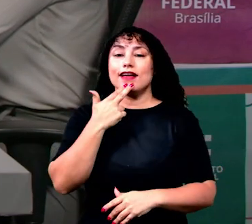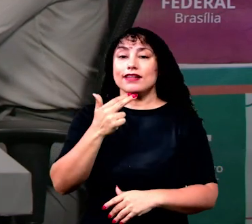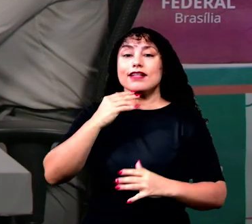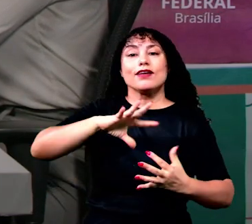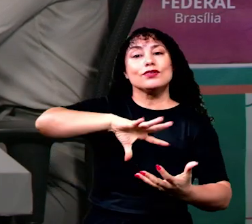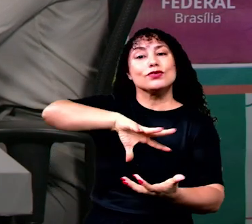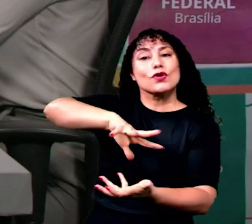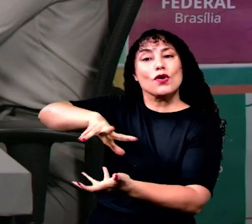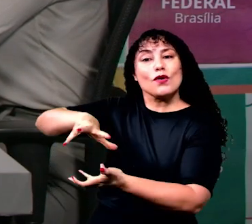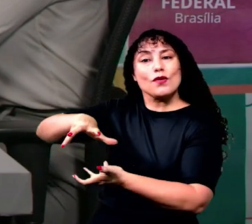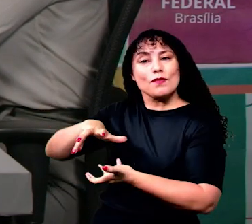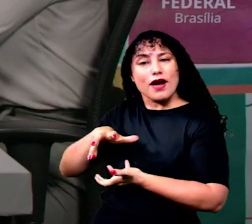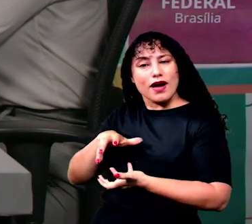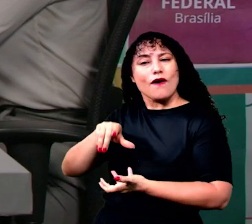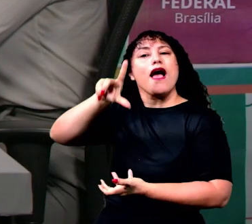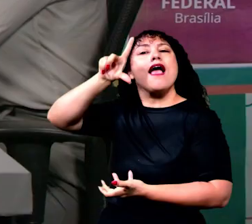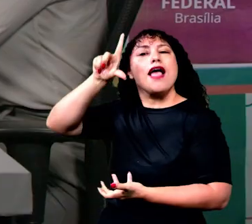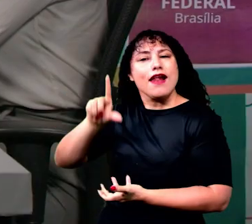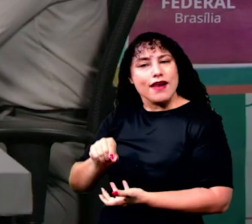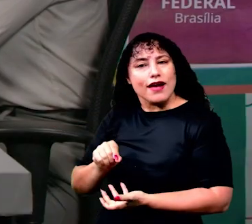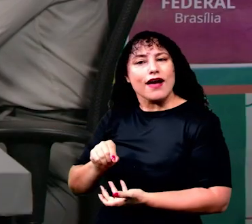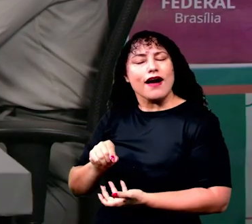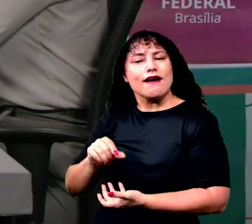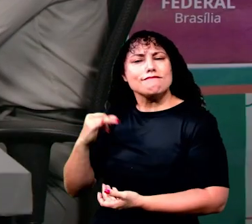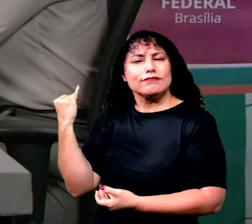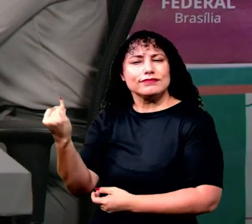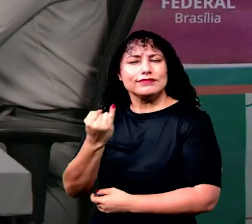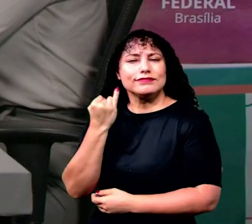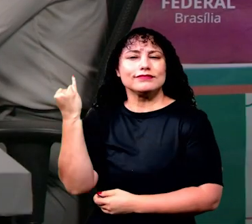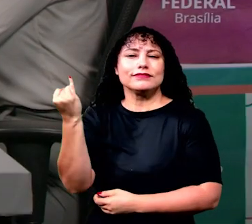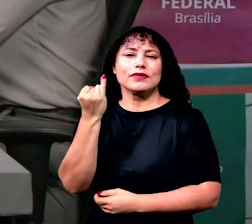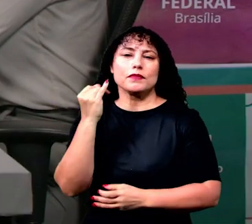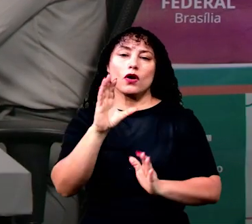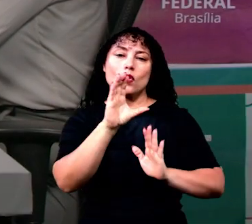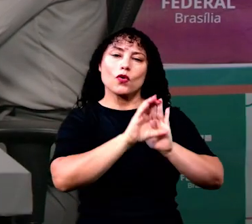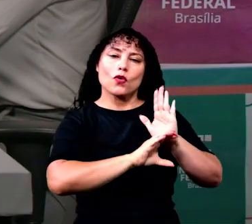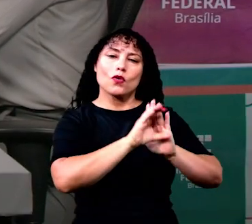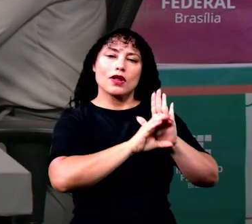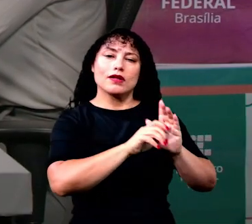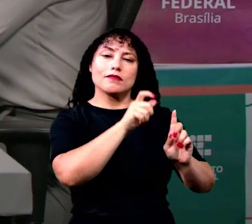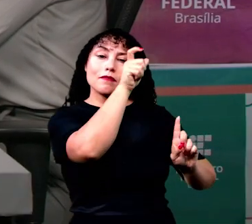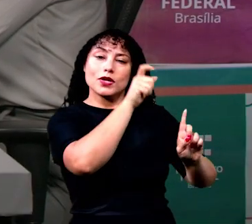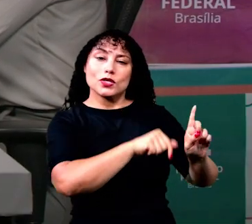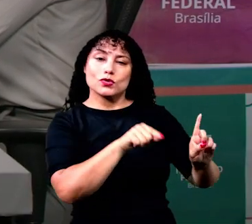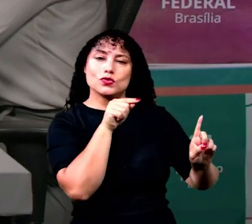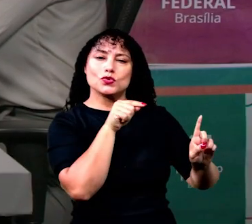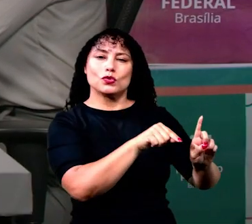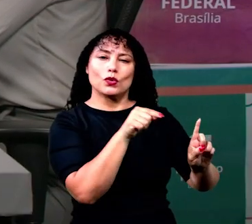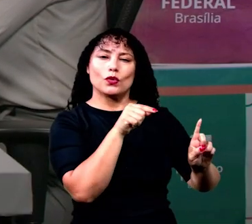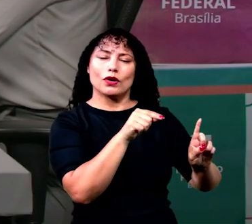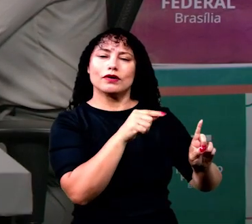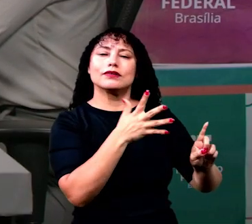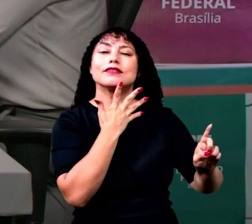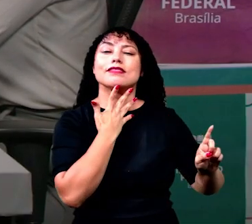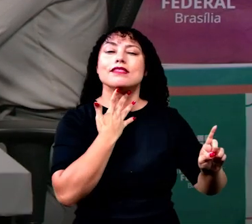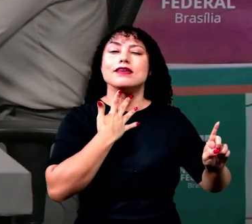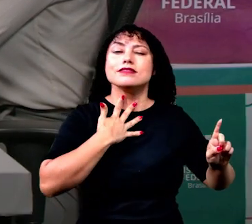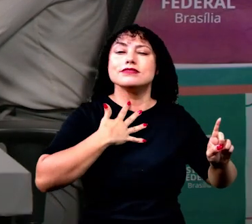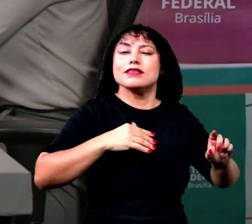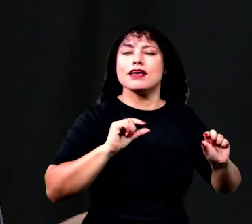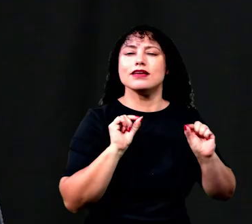idioma global, ele é crucial para um currículo, para uma pessoa